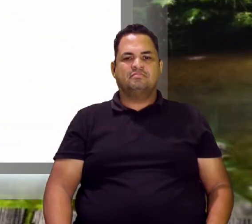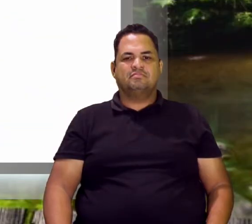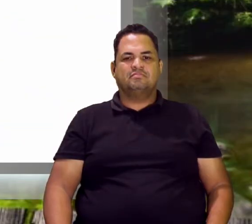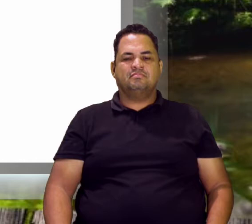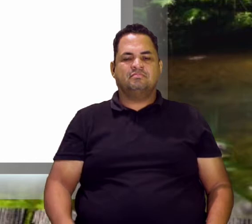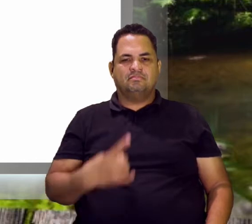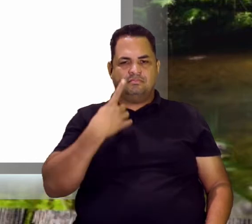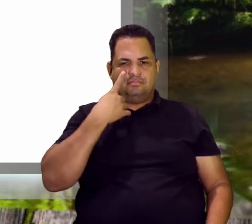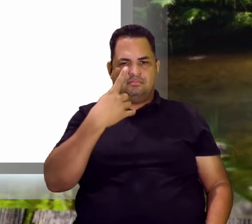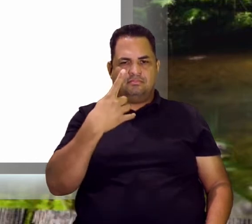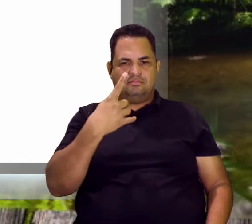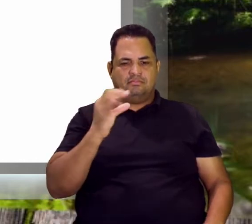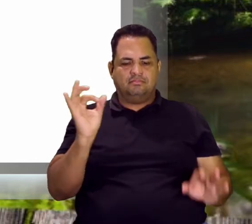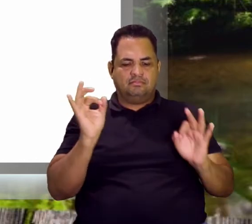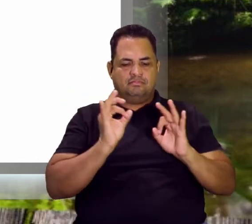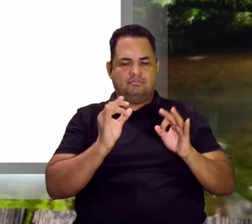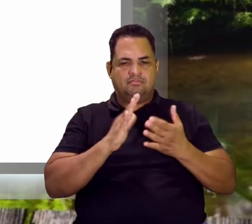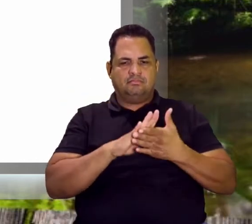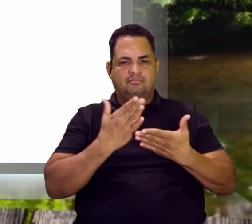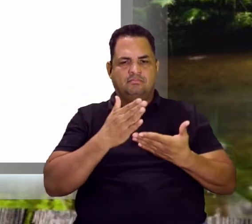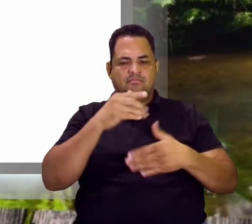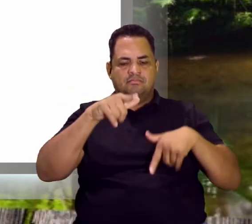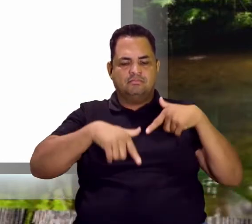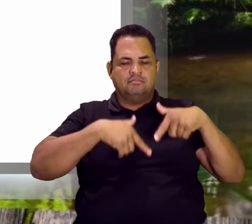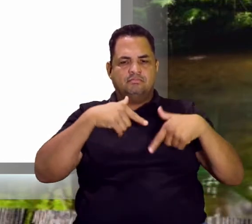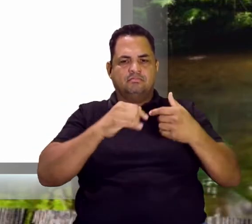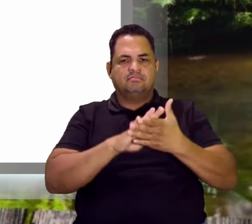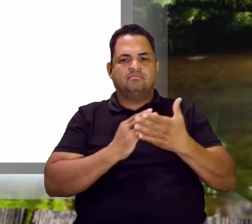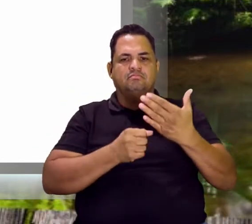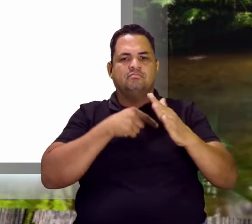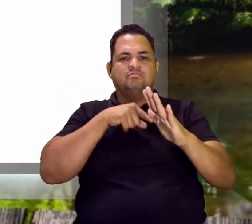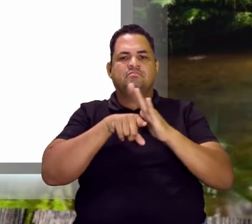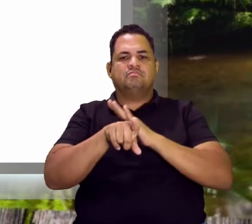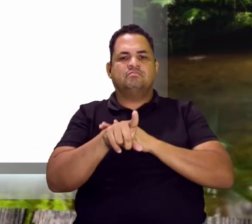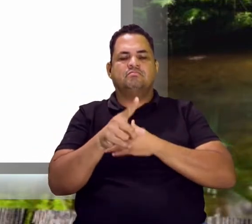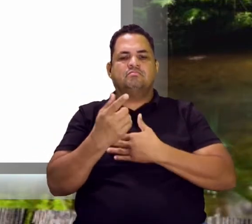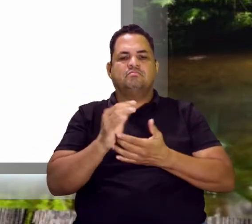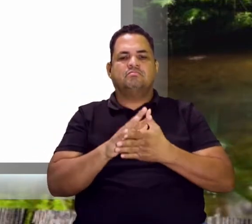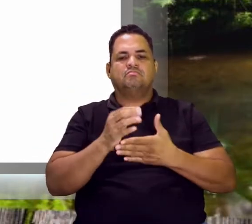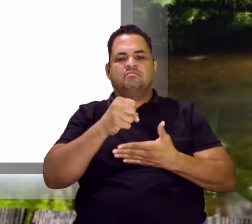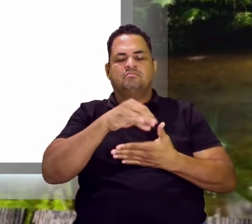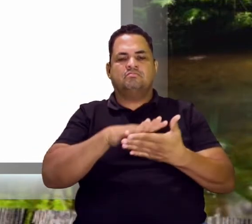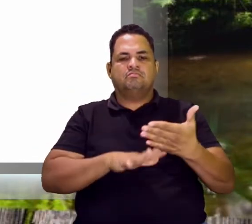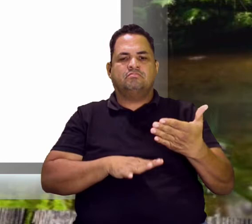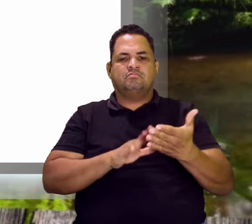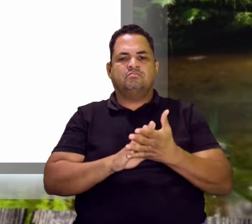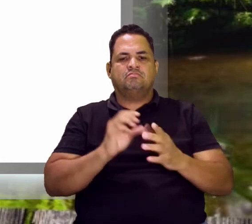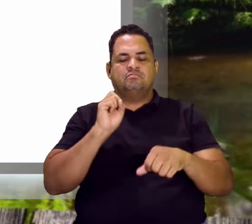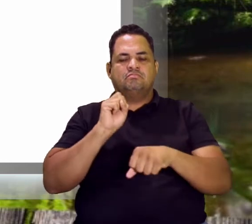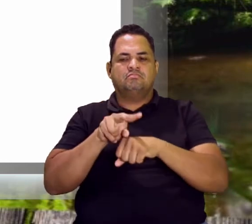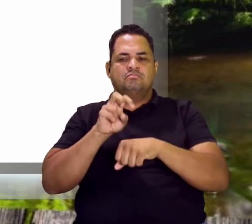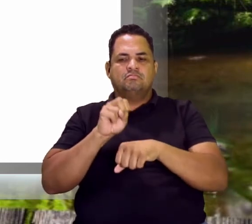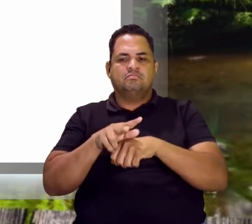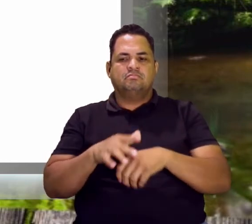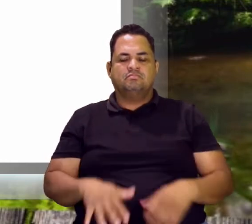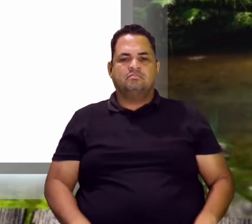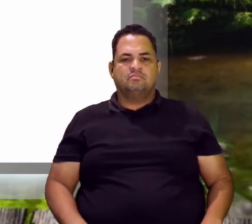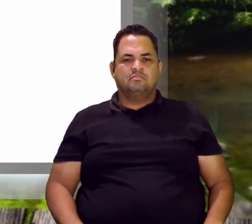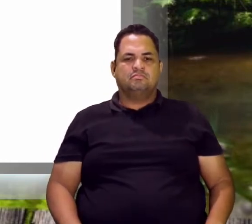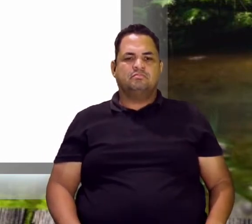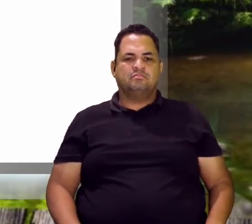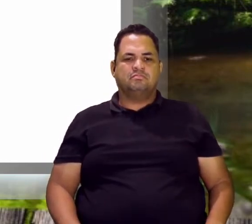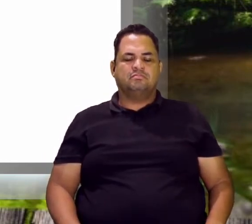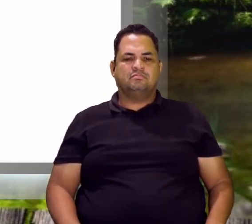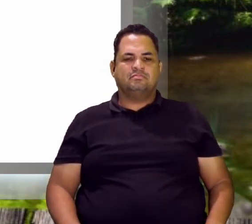Então, olha lá, galera, você tá prontinho para a gente trabalhar aí algumas perguntas, algumas questões sobre os vírus? professora tá andando